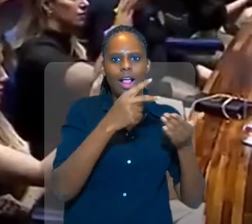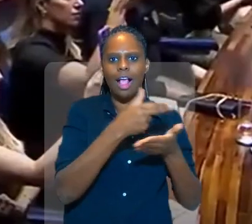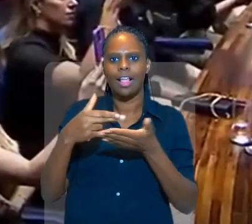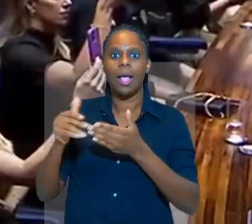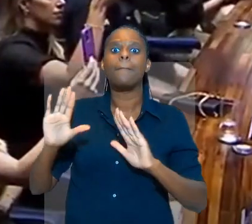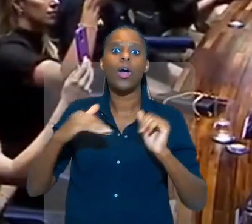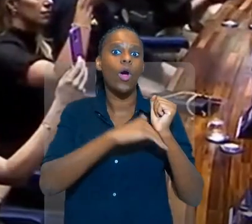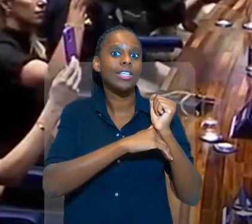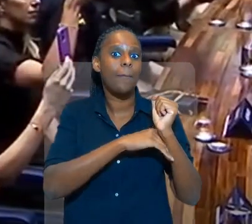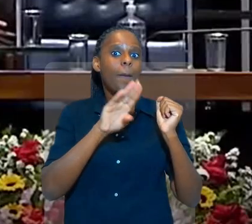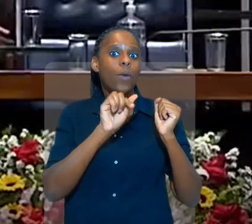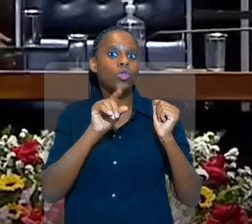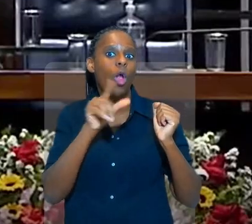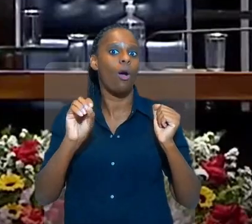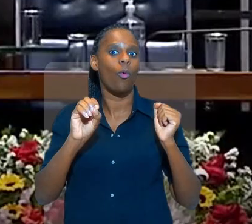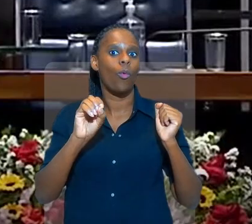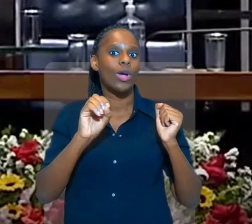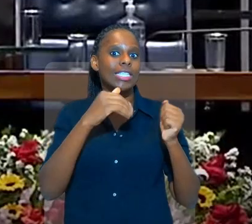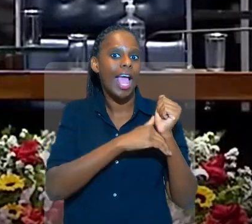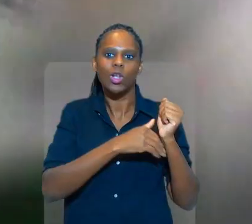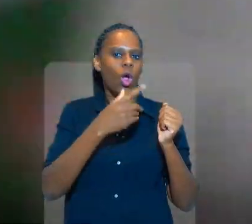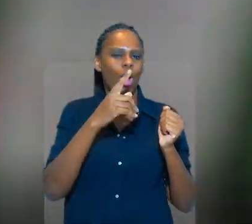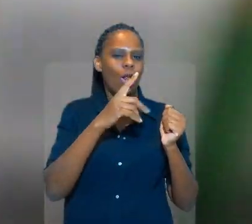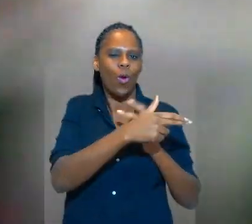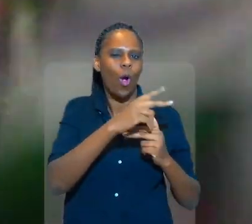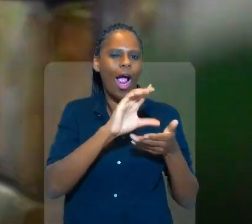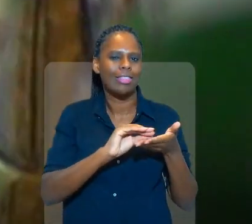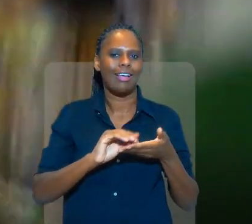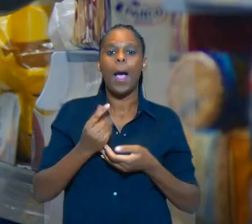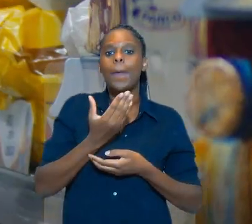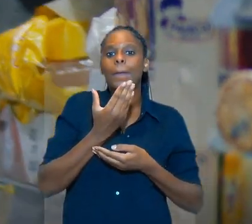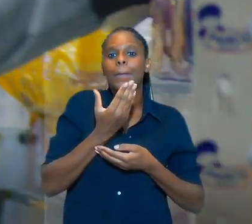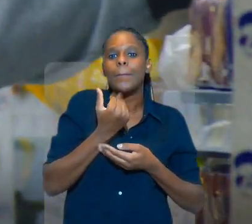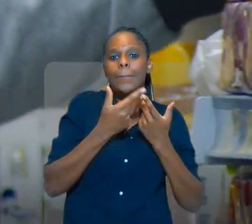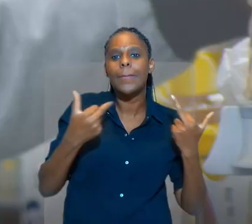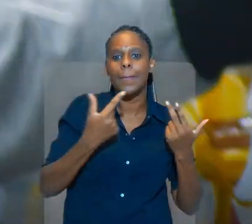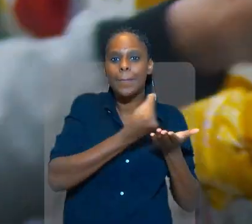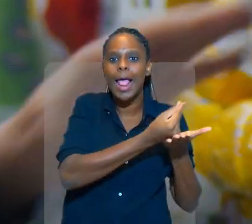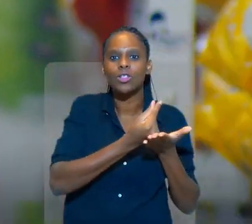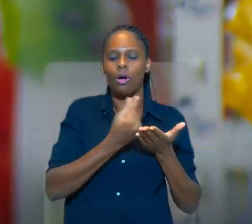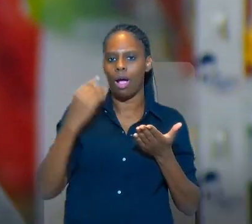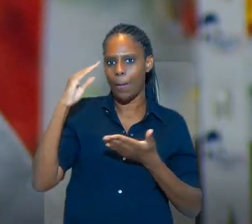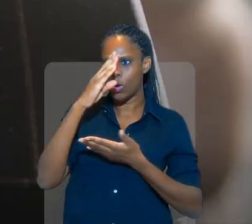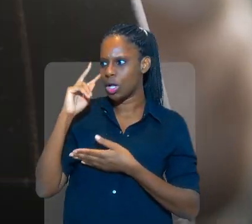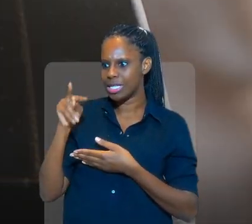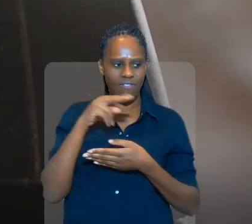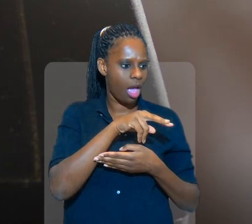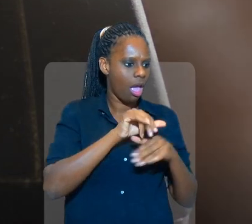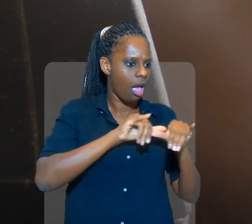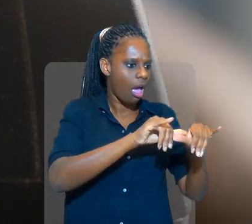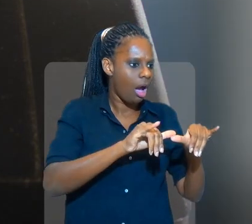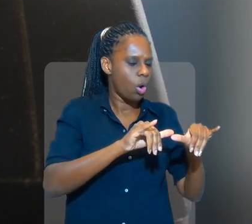no orçamento secreto, o Bolsolão. E os preços dos alimentos? Com Bolsonaro, o desespero que você sente